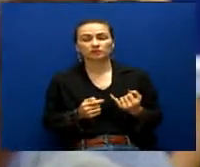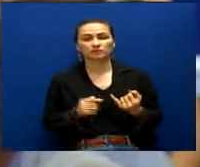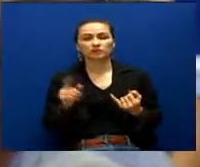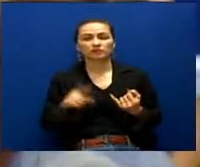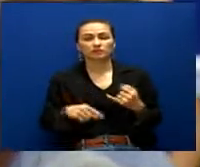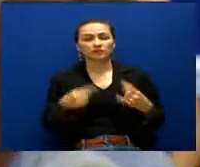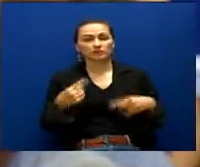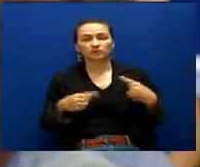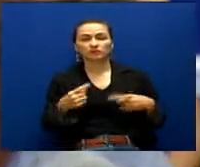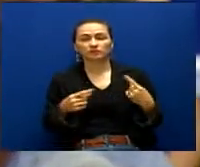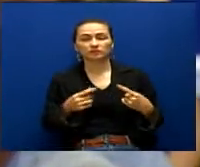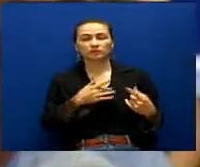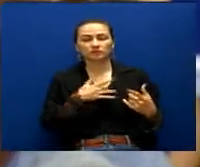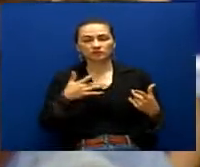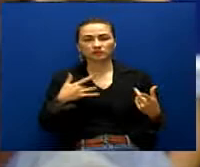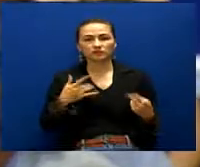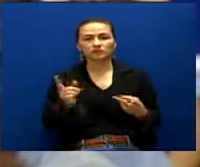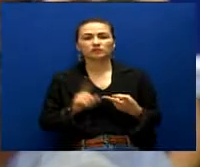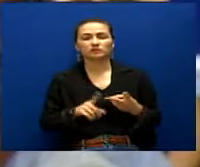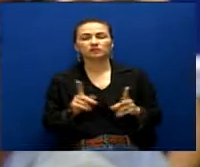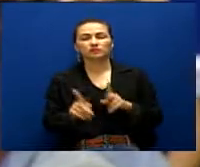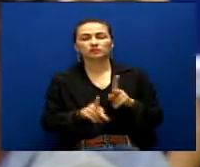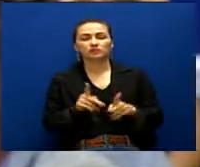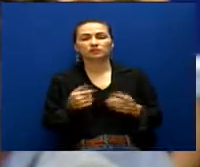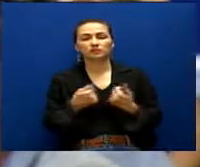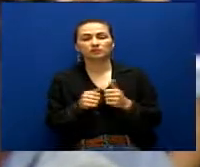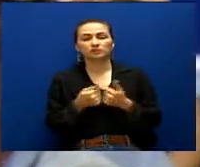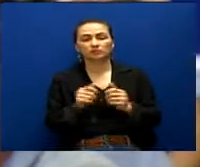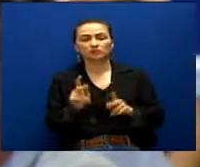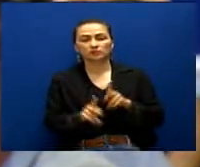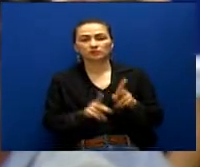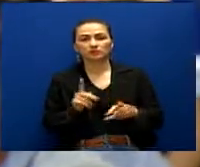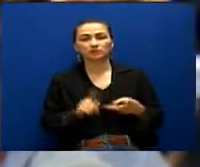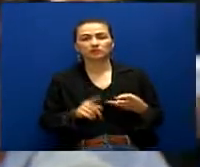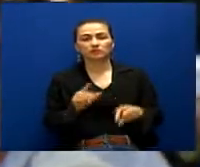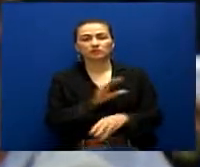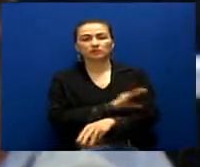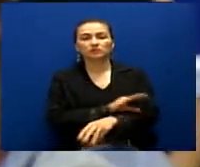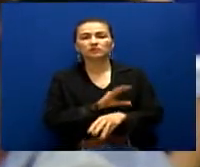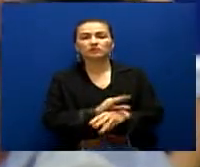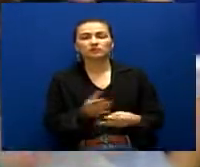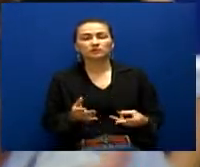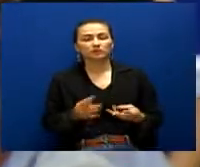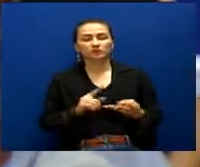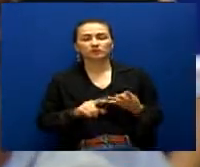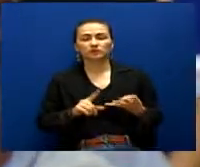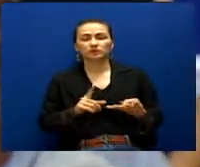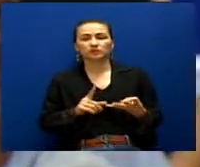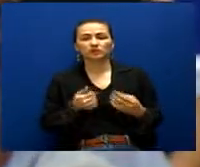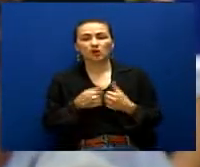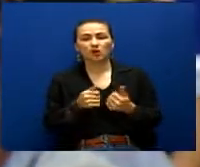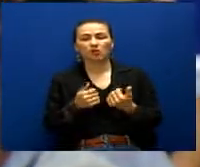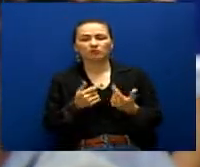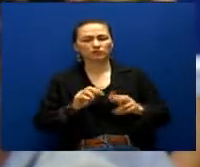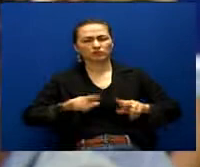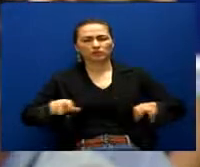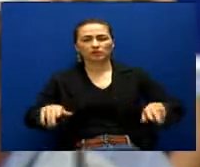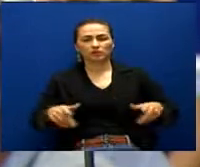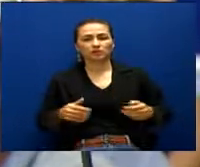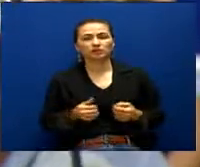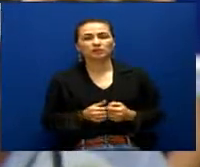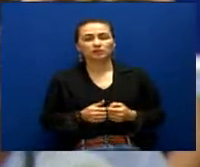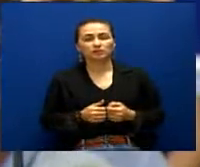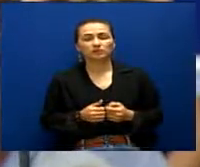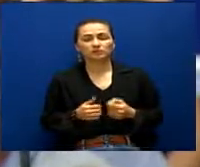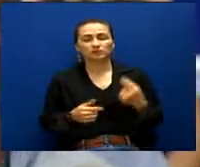saúde pública, a educação pública, transporte público, cultura e demais ações para Sorocaba. Então, quero